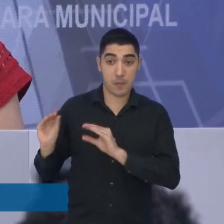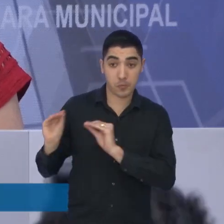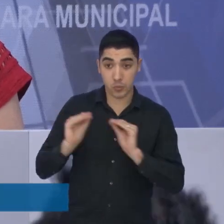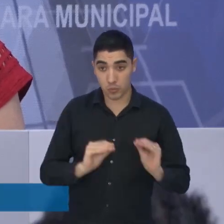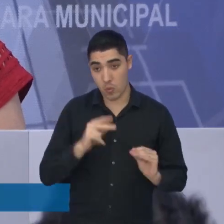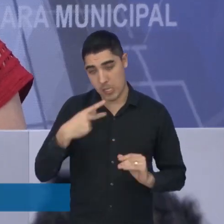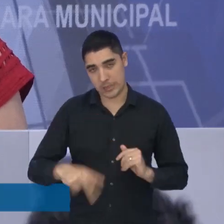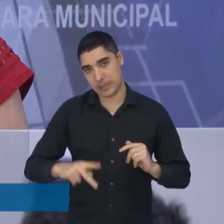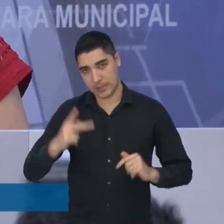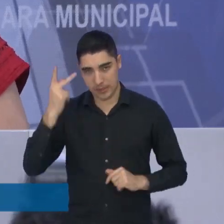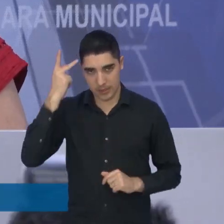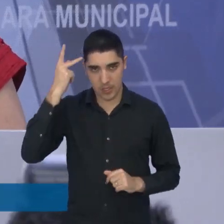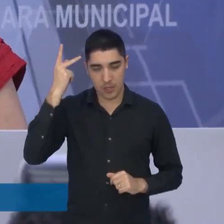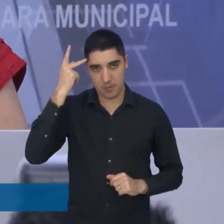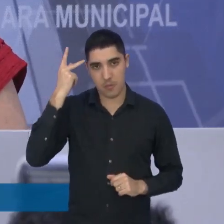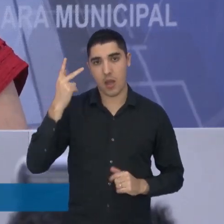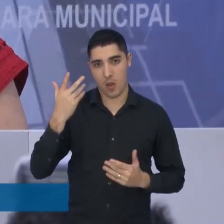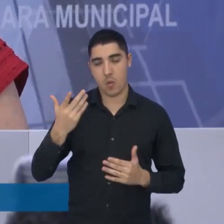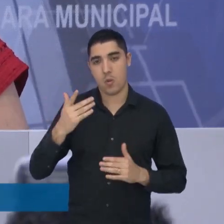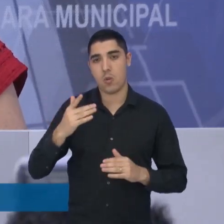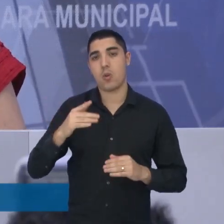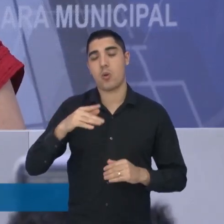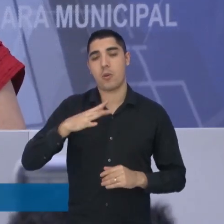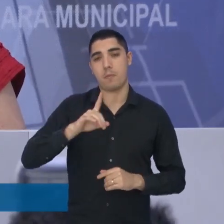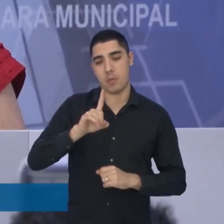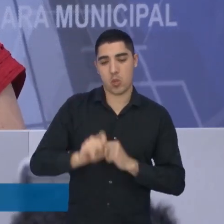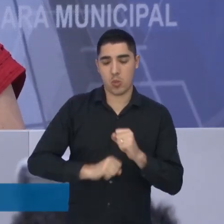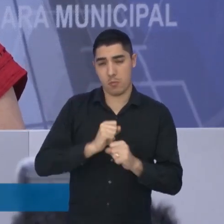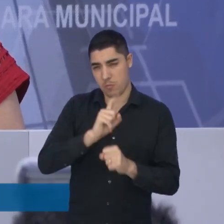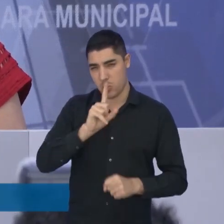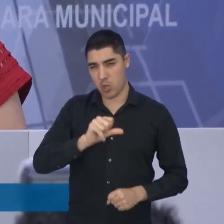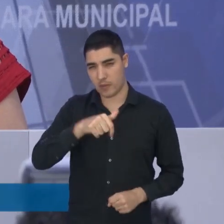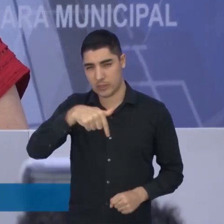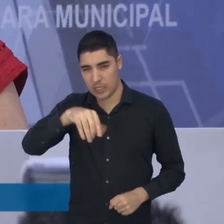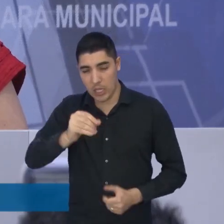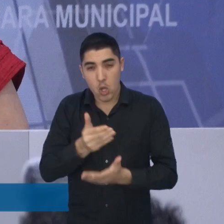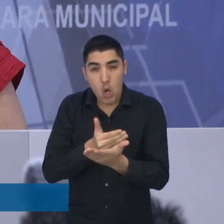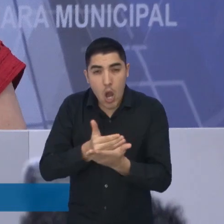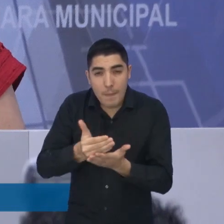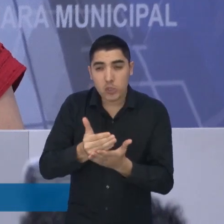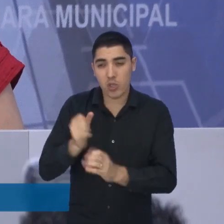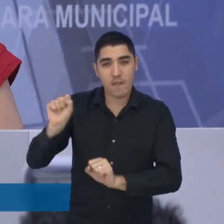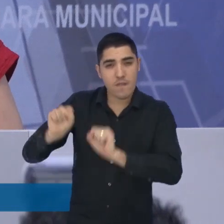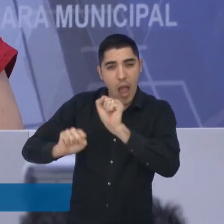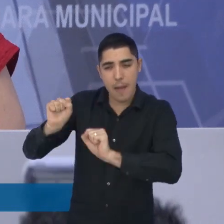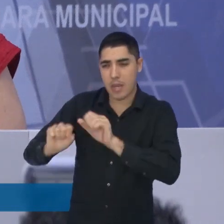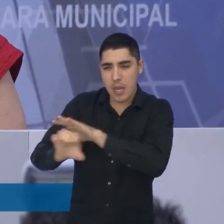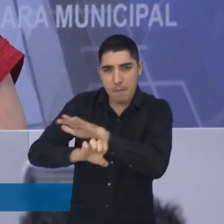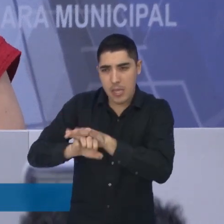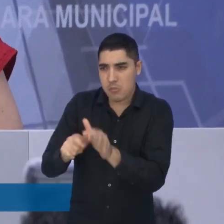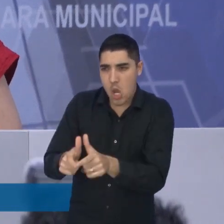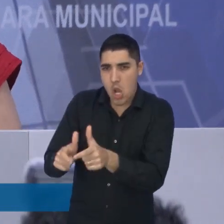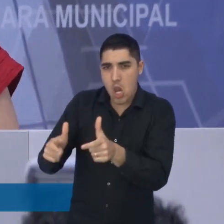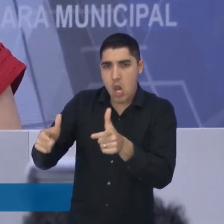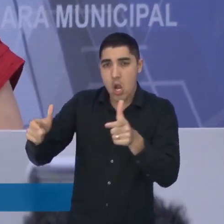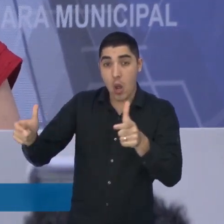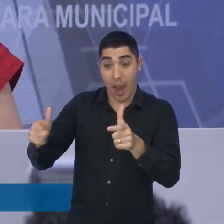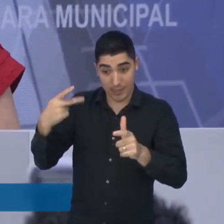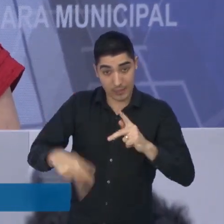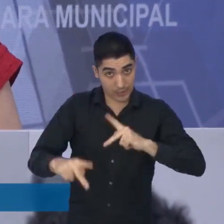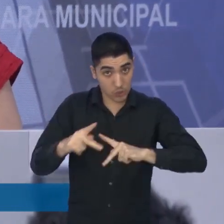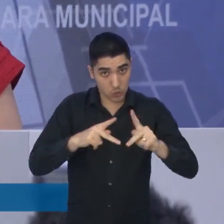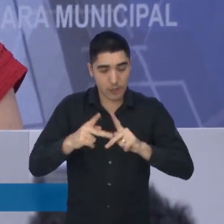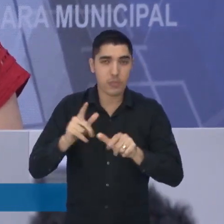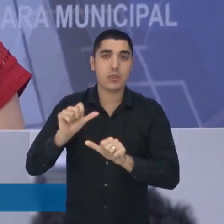para a região em 1970, na época do crescimento industrial. Foram morar no bairro Jardim